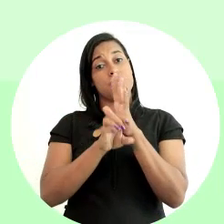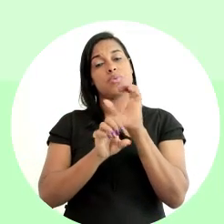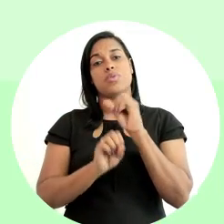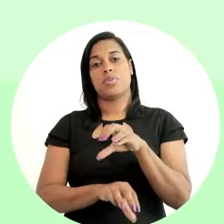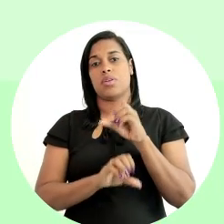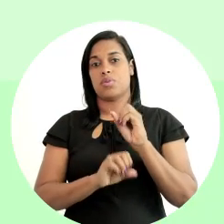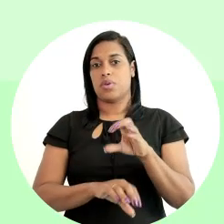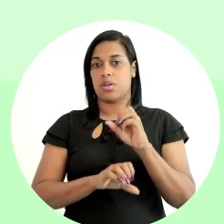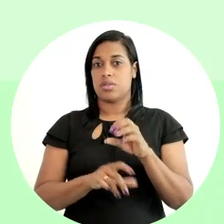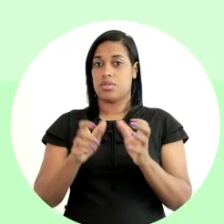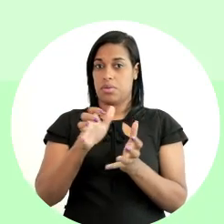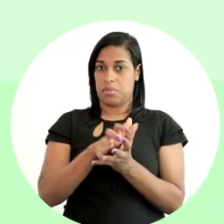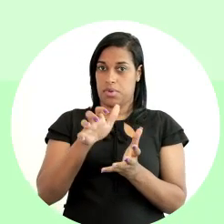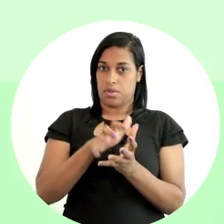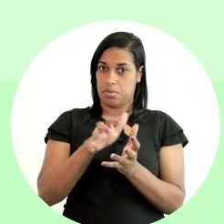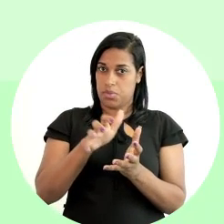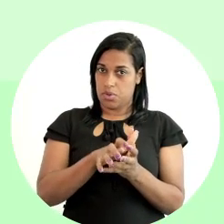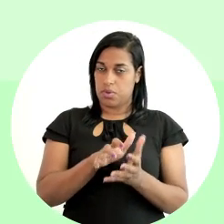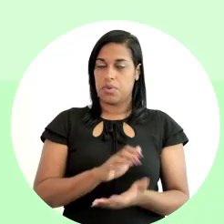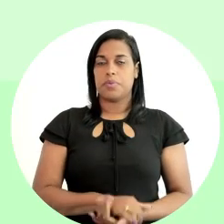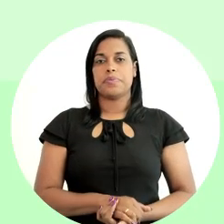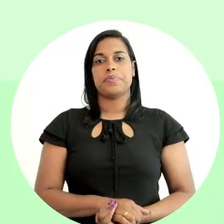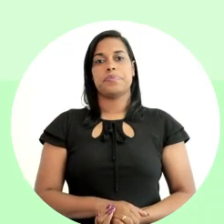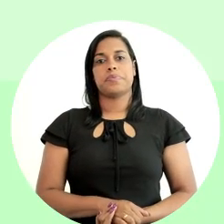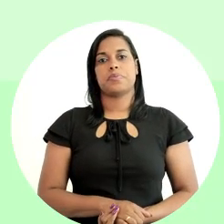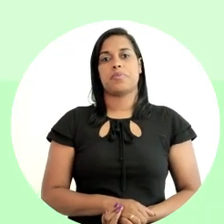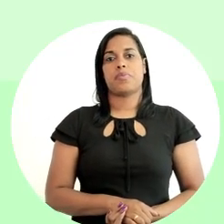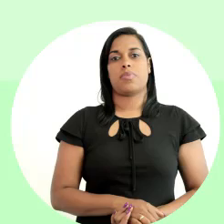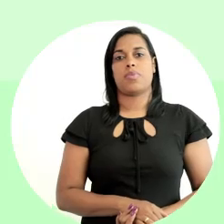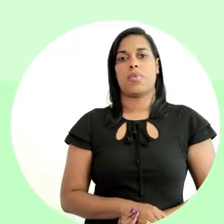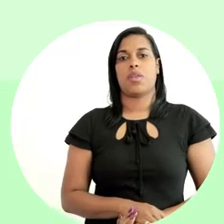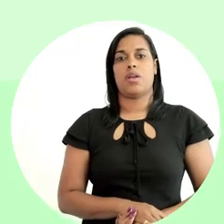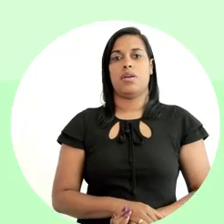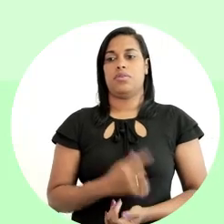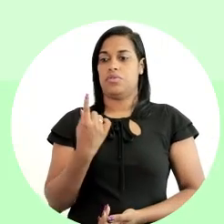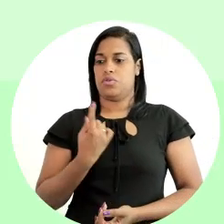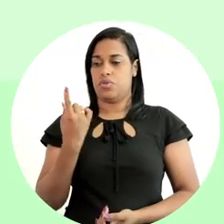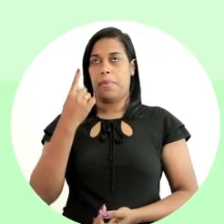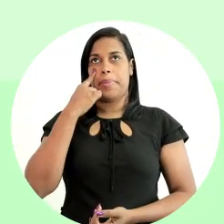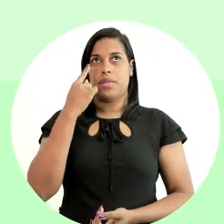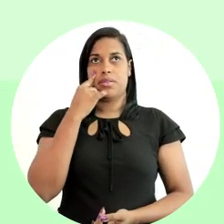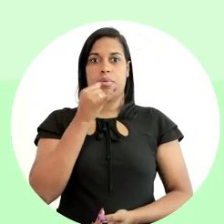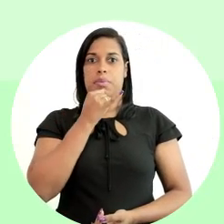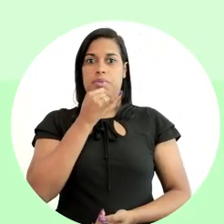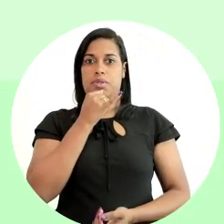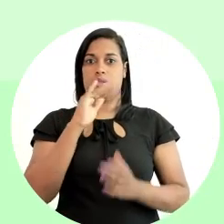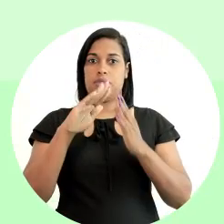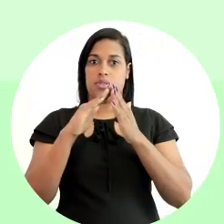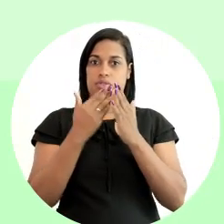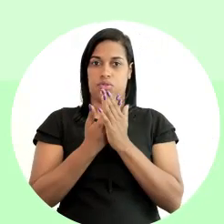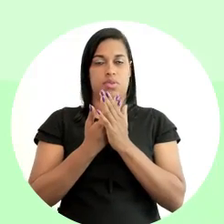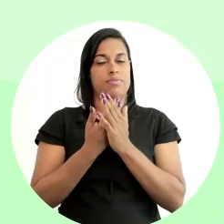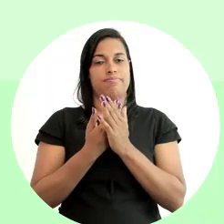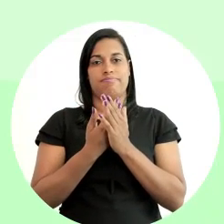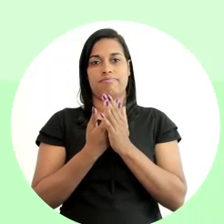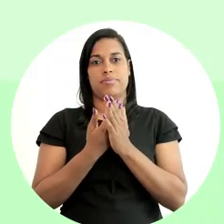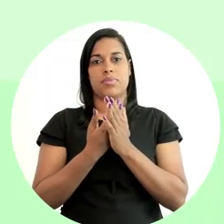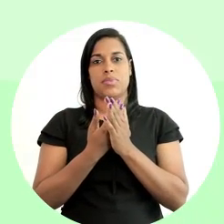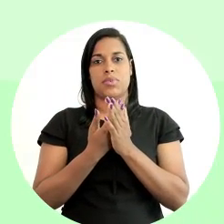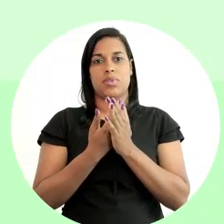da educação em Pernambuco, não é suficiente pensarmos apenas nas